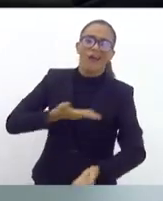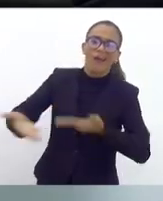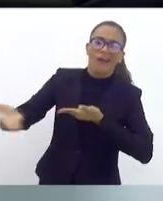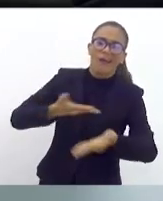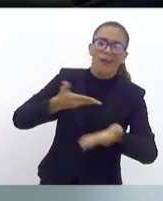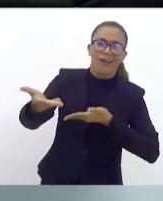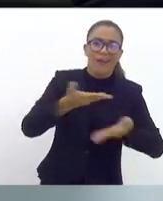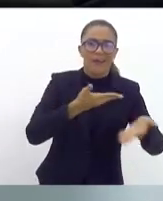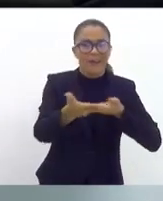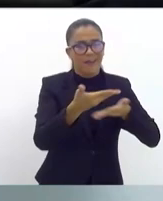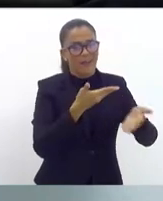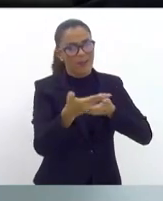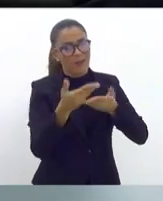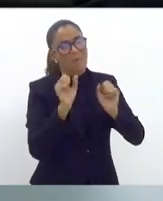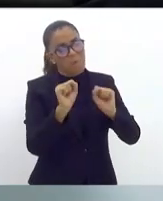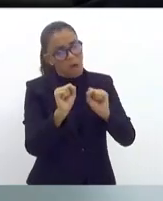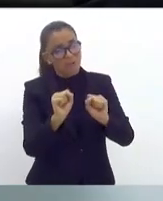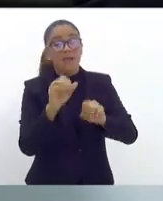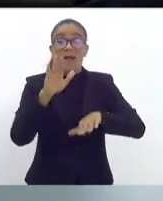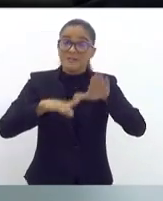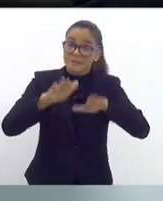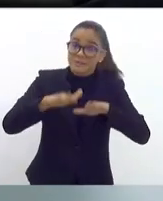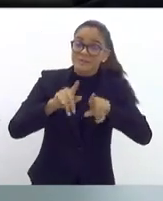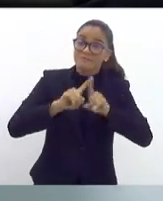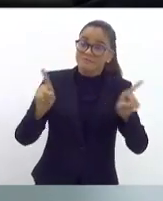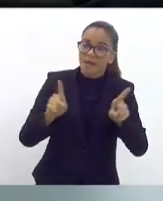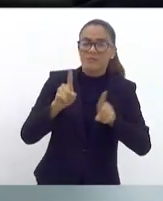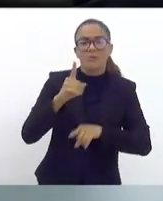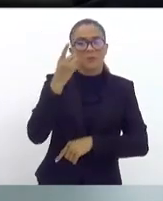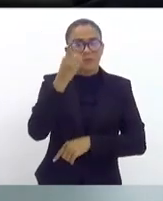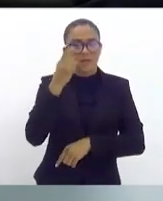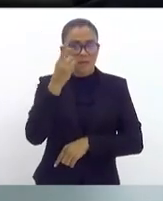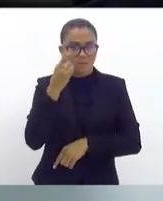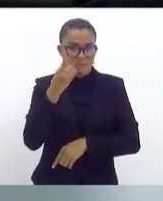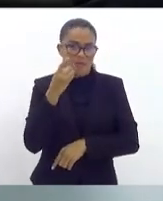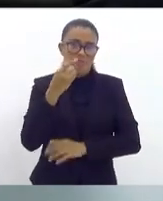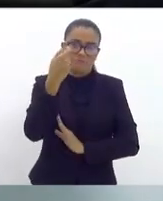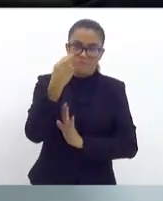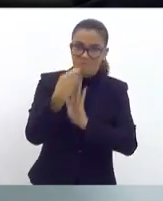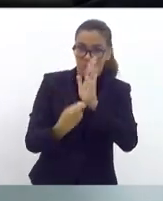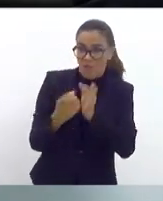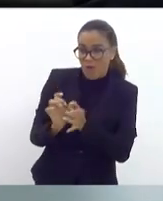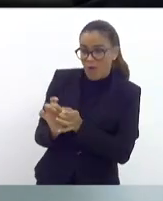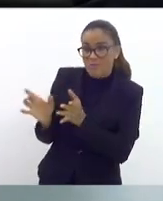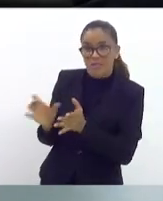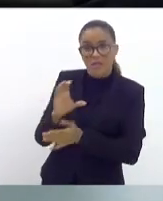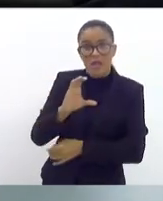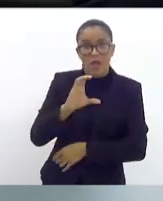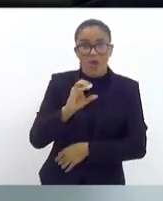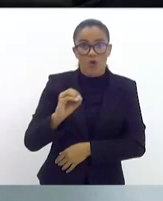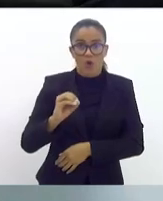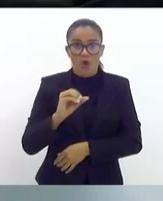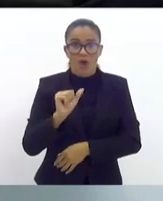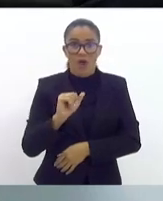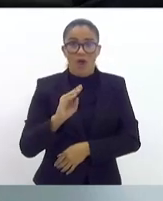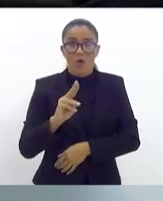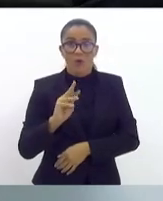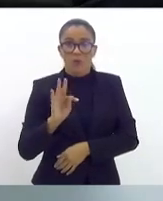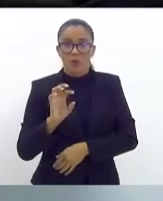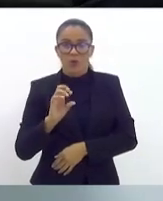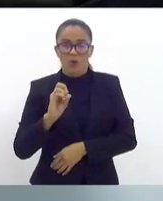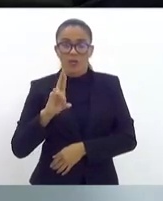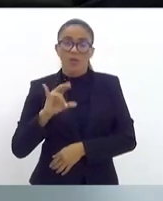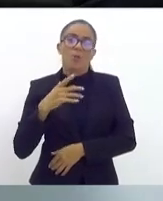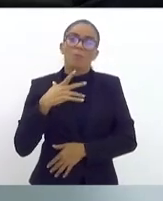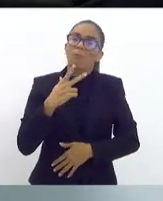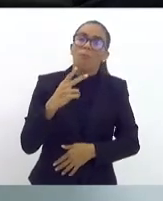que a camaradagem pode acontecer é bem-vinda mas o deputado concede com a autoria né se ele quiser né não pode